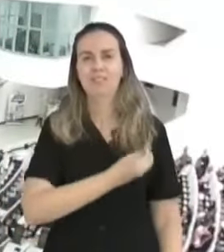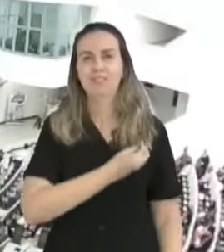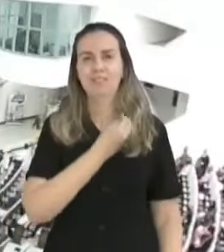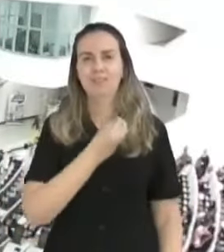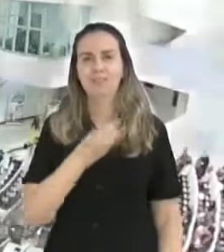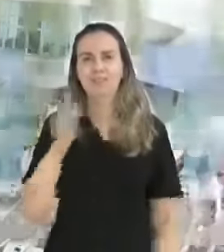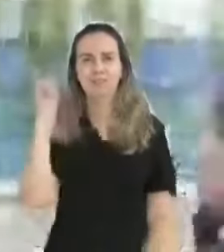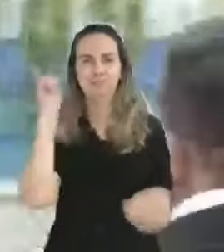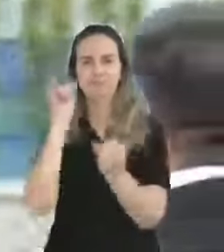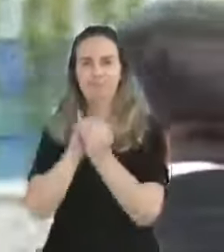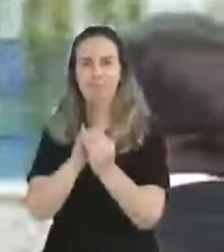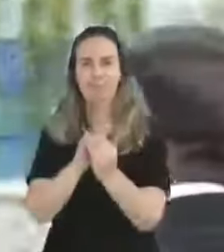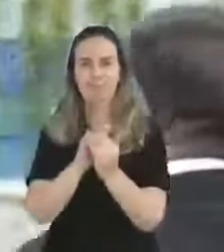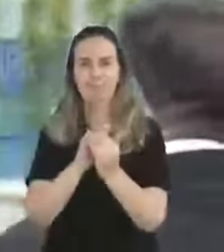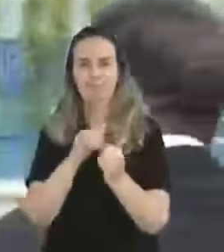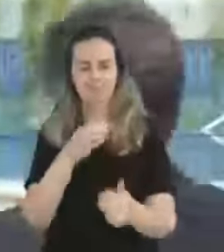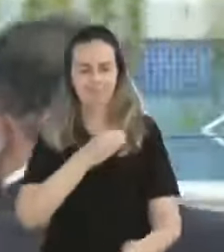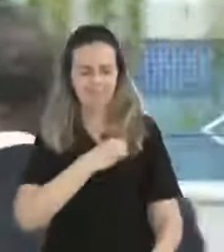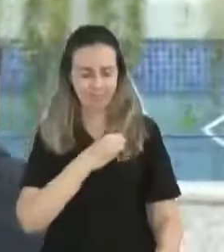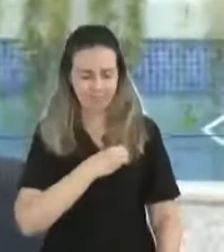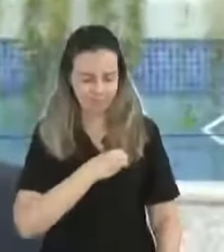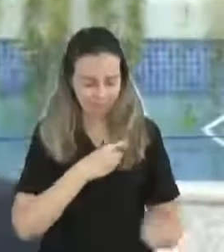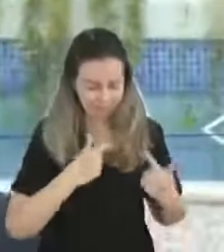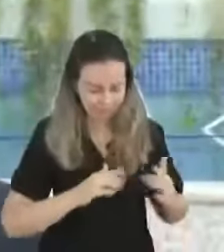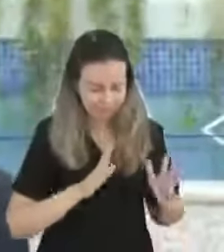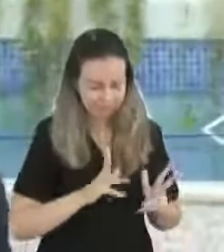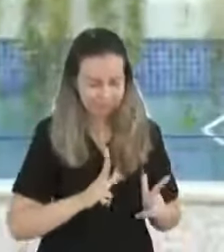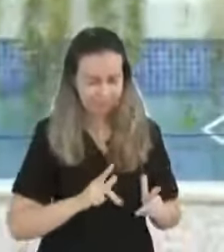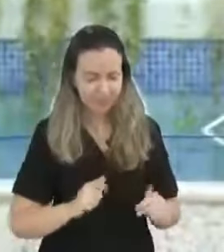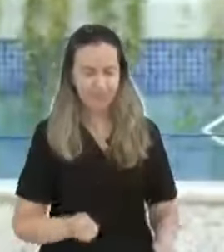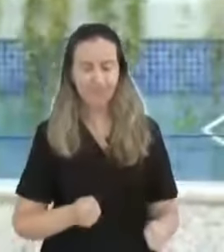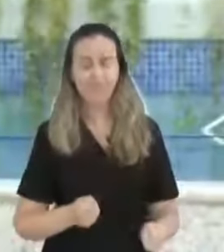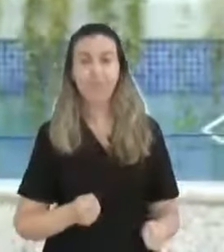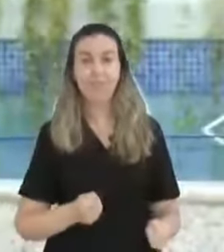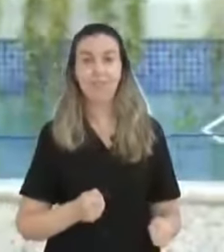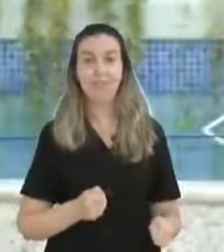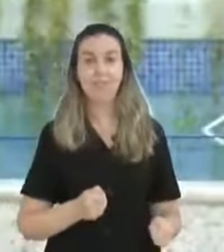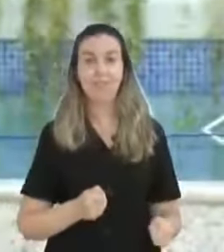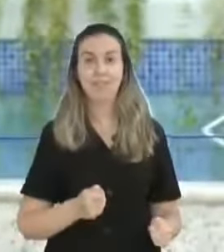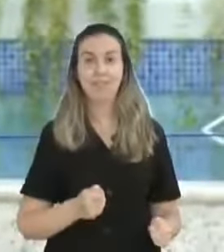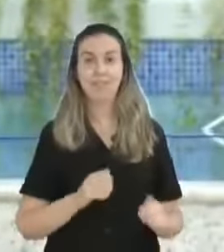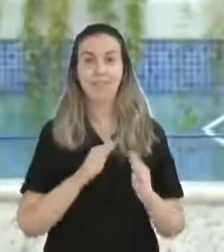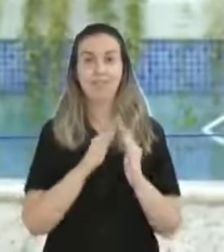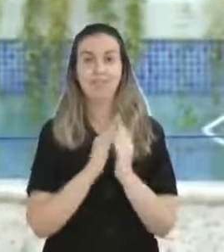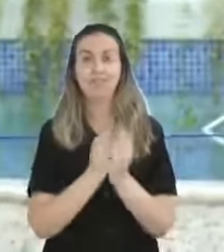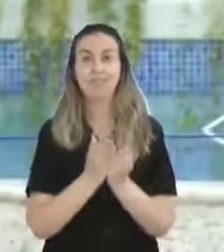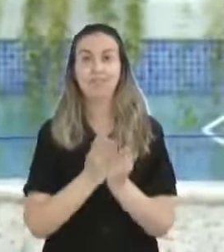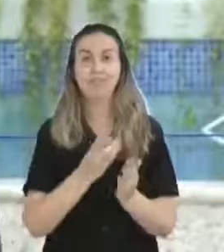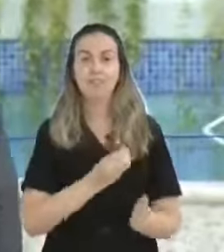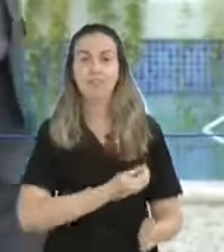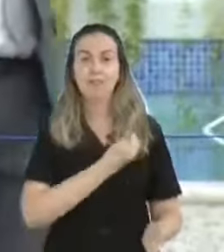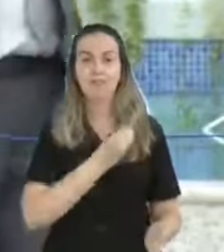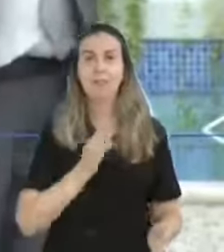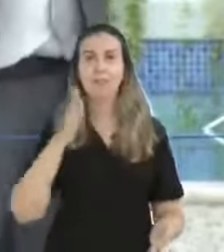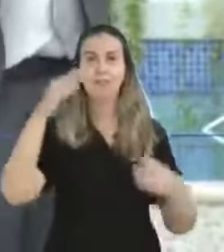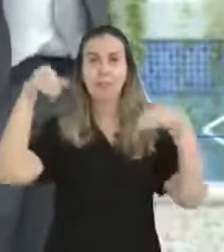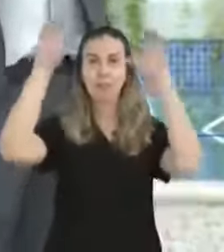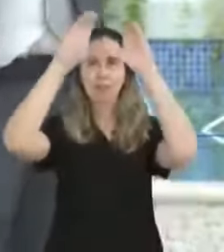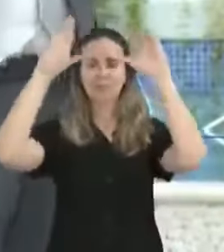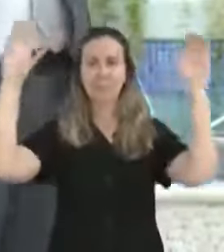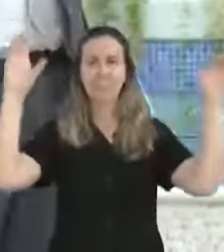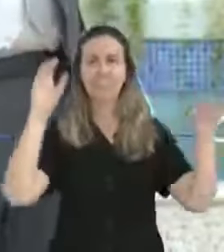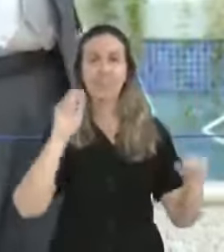vai perdoar os seus pecados. Ele vai escrever o seu nome no livro da vida. Aonde está a